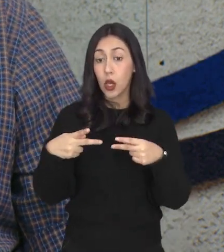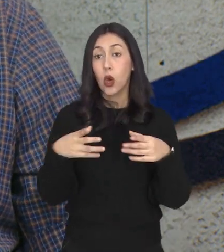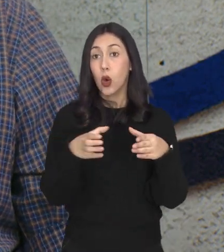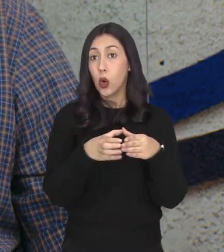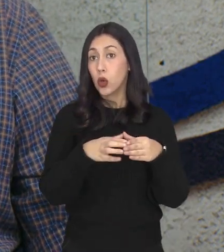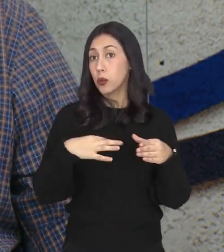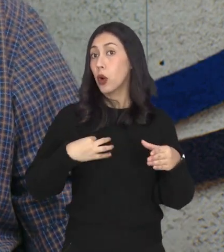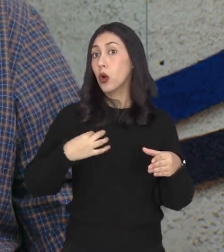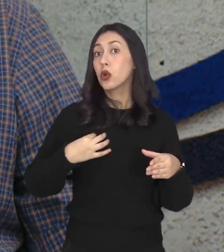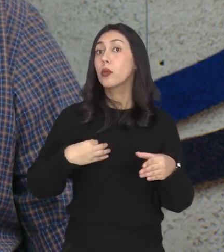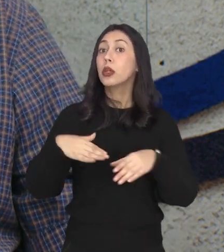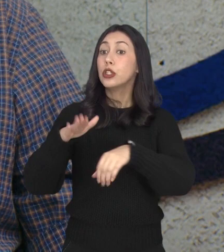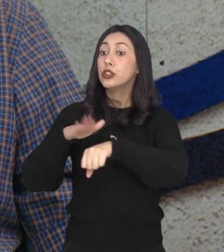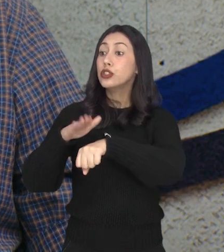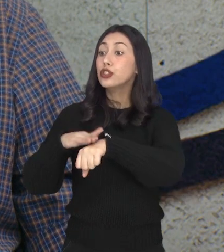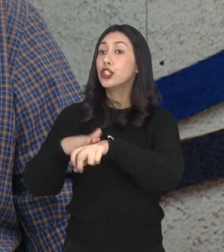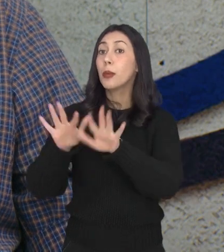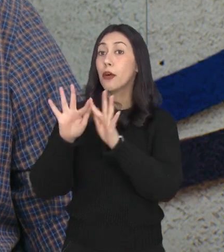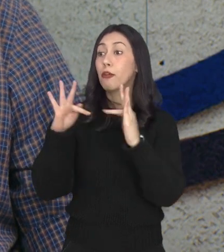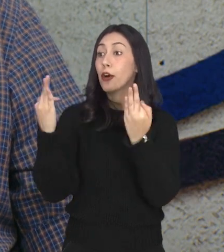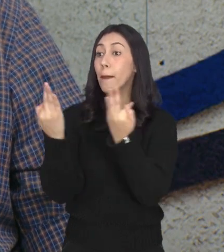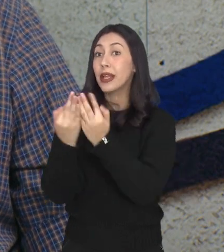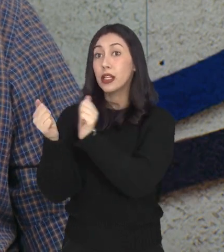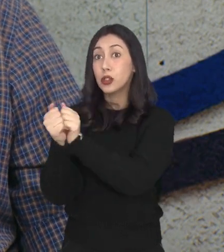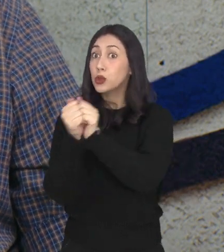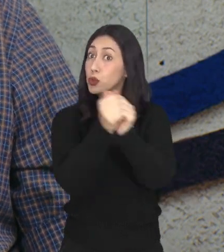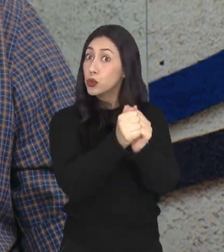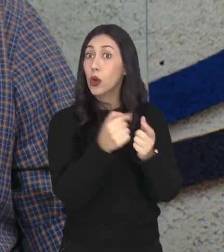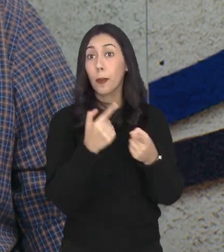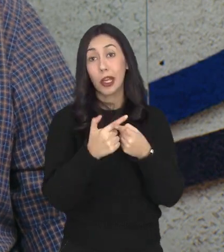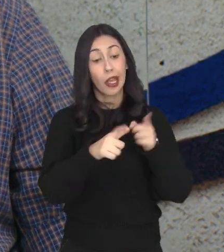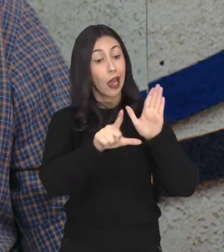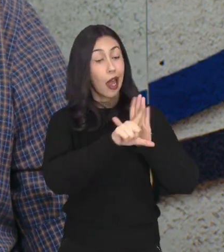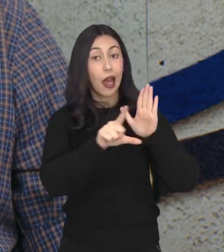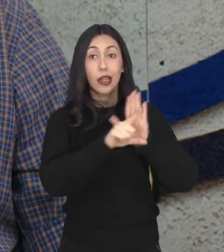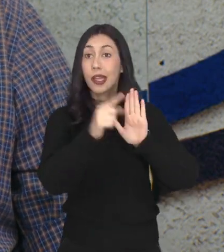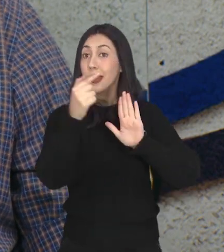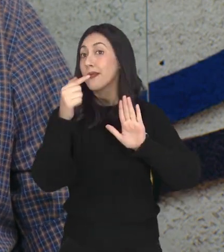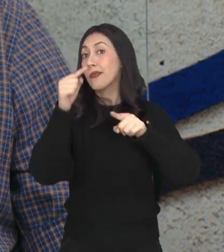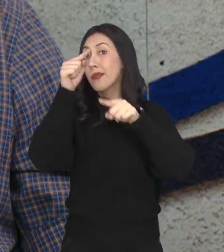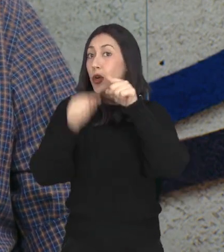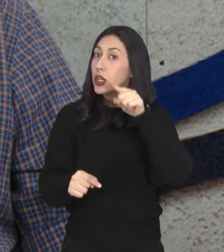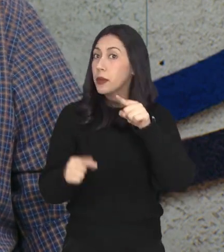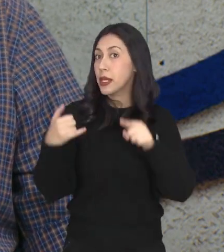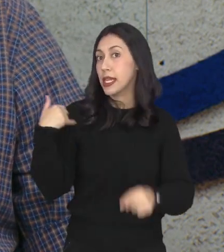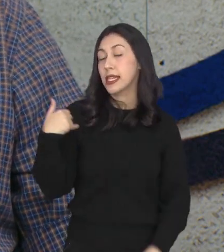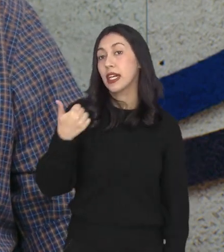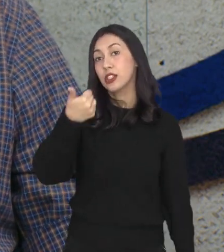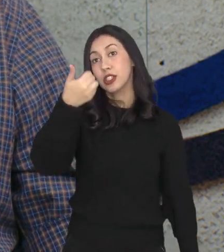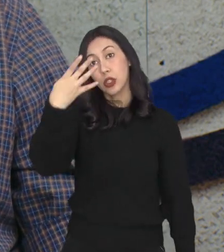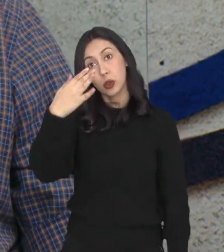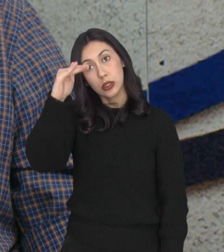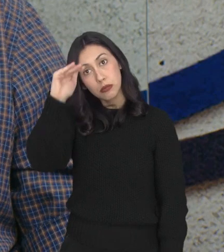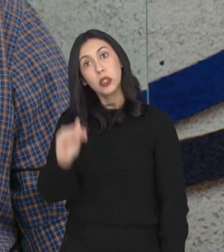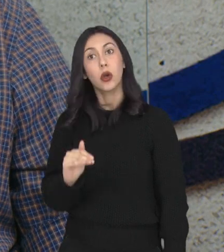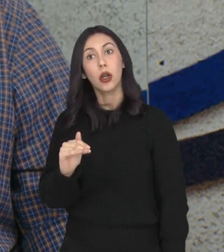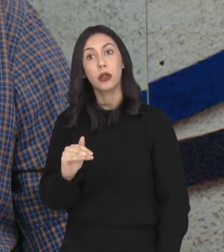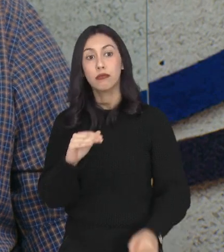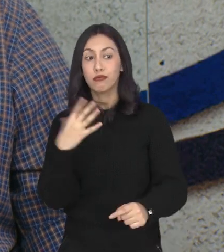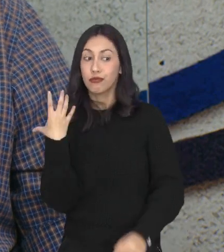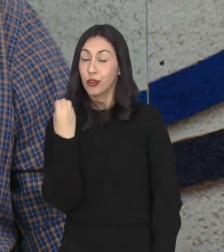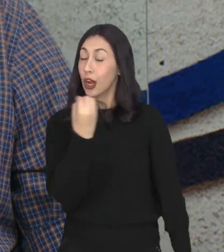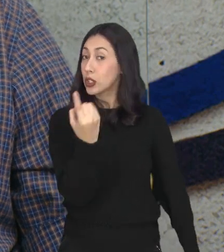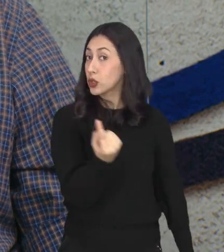clube contrata, leva o pai e a mãe junto para ficar. Porque tem a lei Pelé que não pode alojar os meninos até 14 anos. Então, até